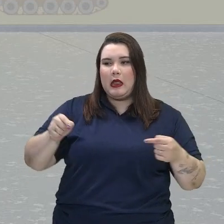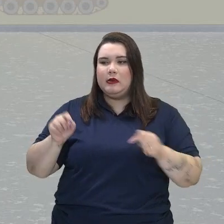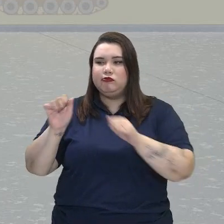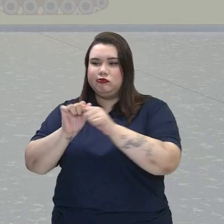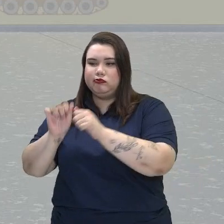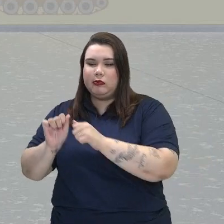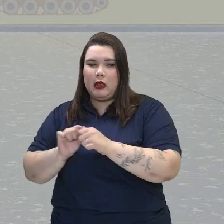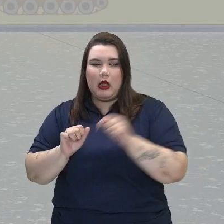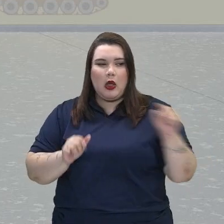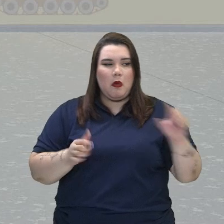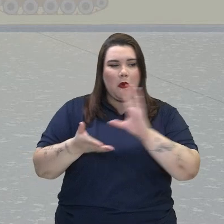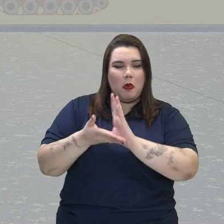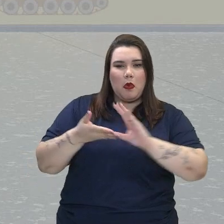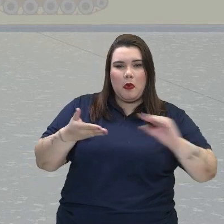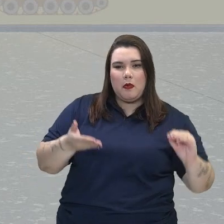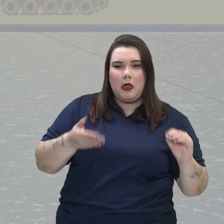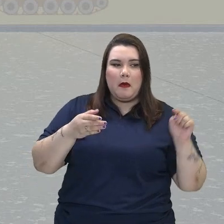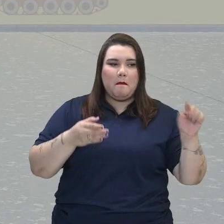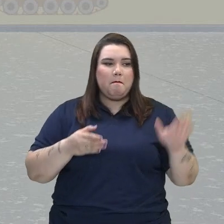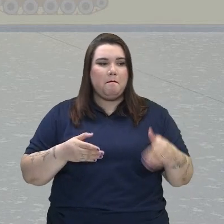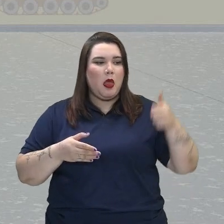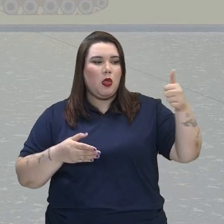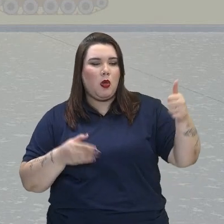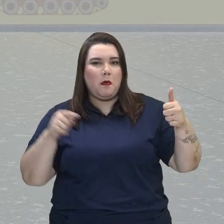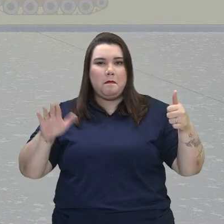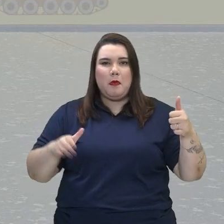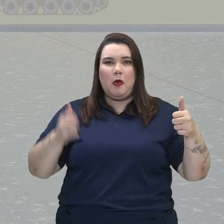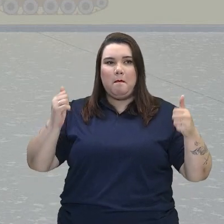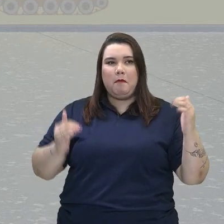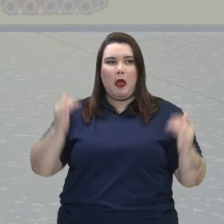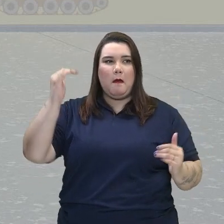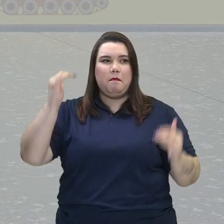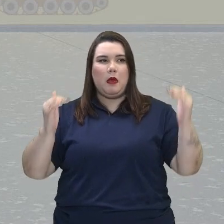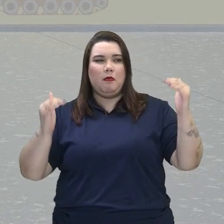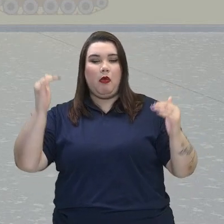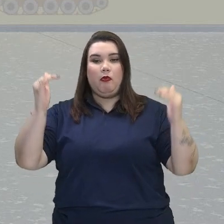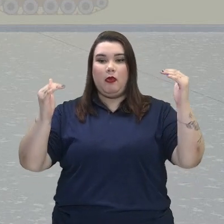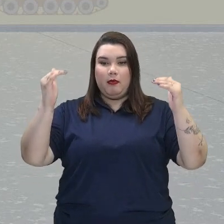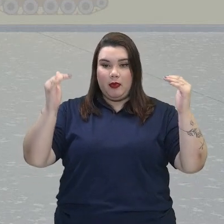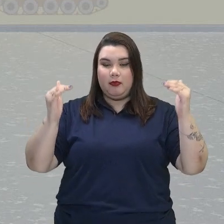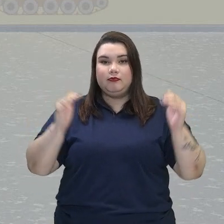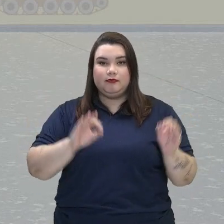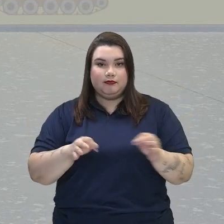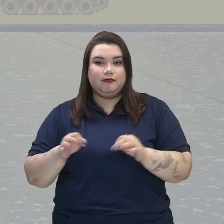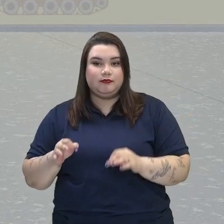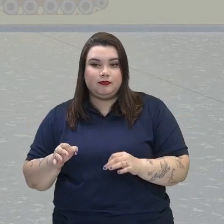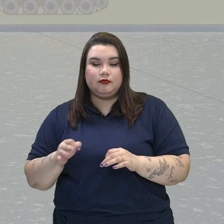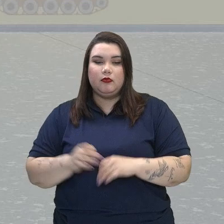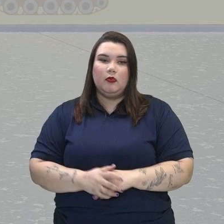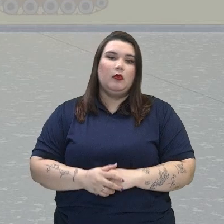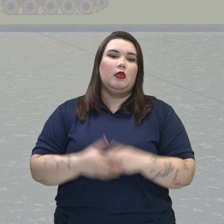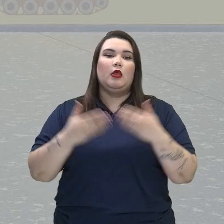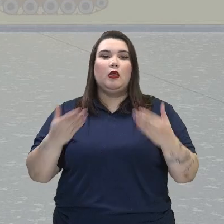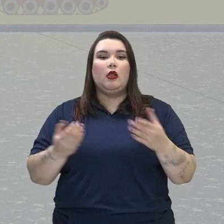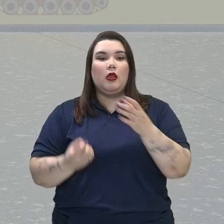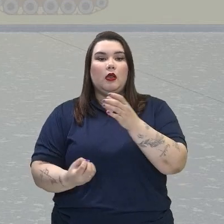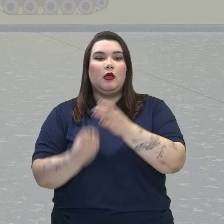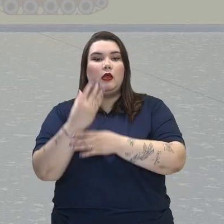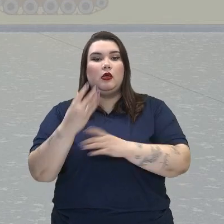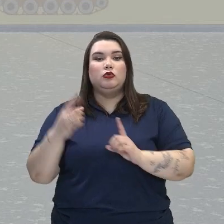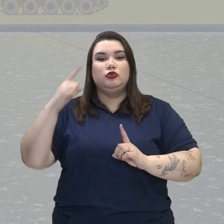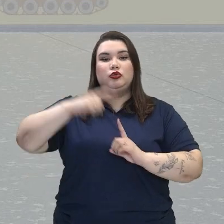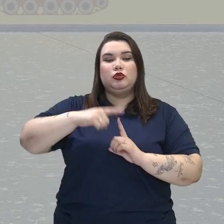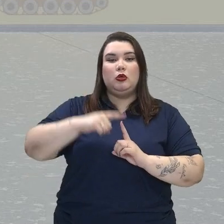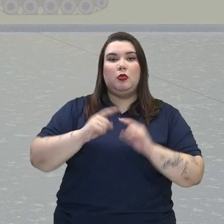desenvolvia armamentos mais poderosos e sofisticados. Isso seguido pela criação